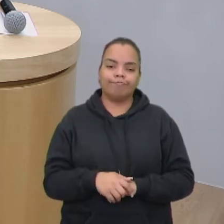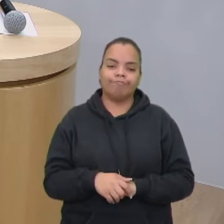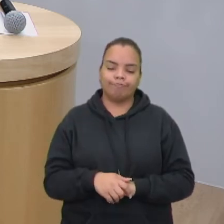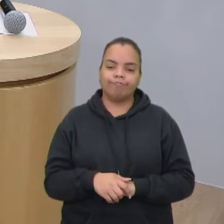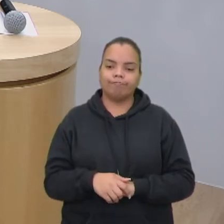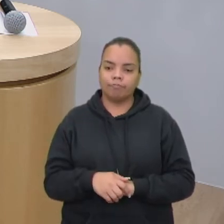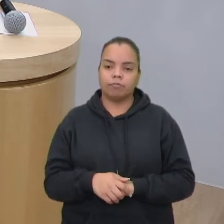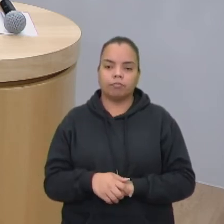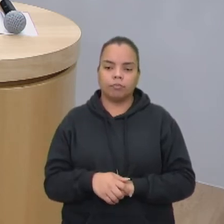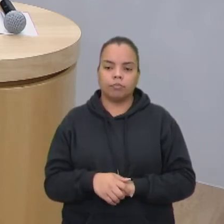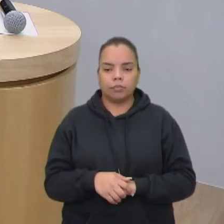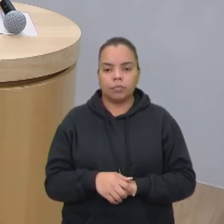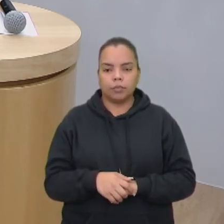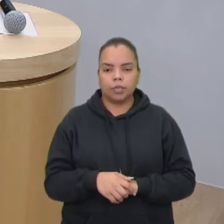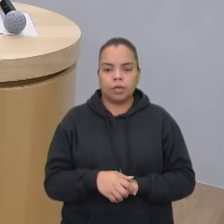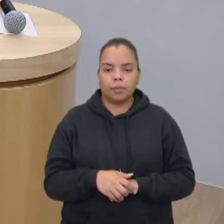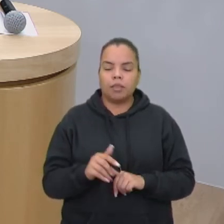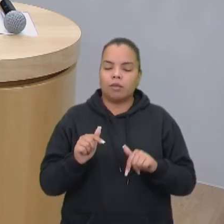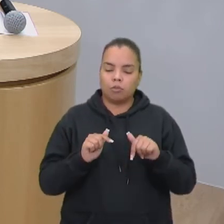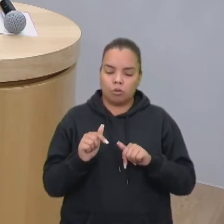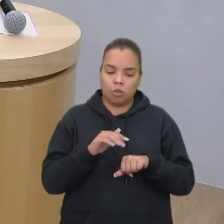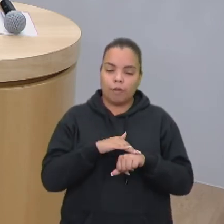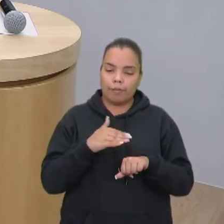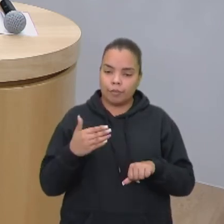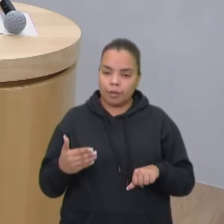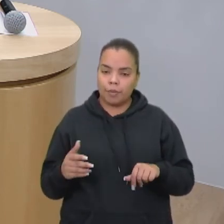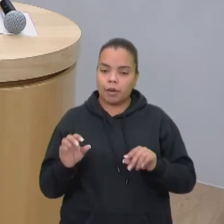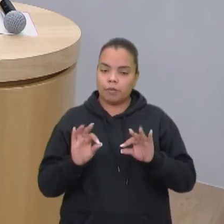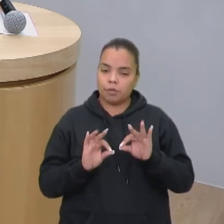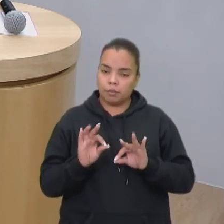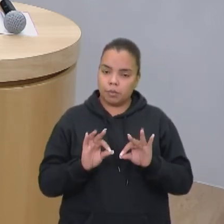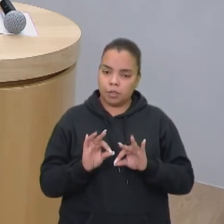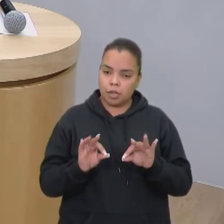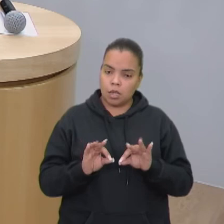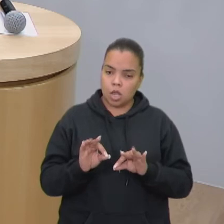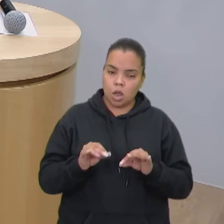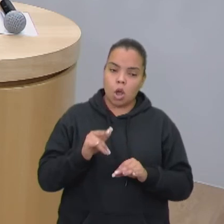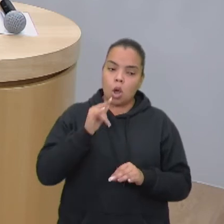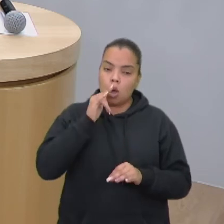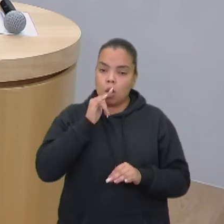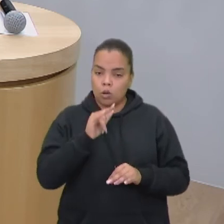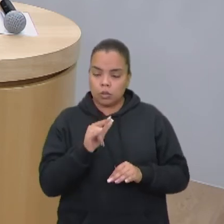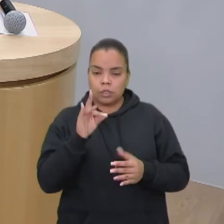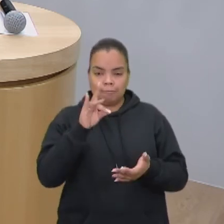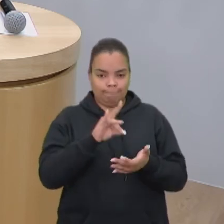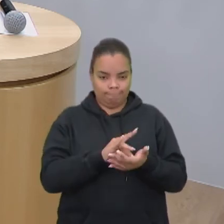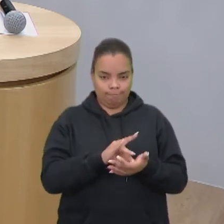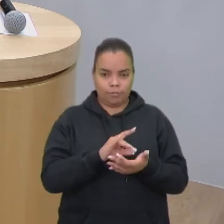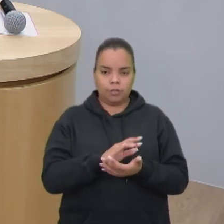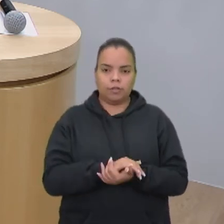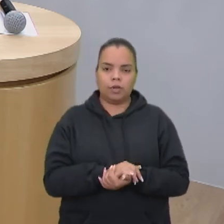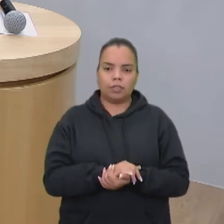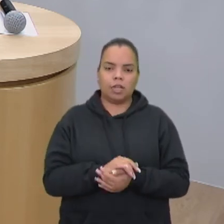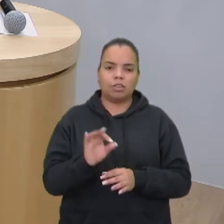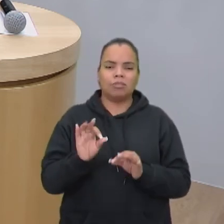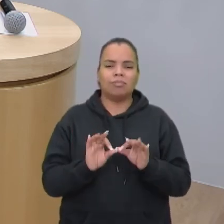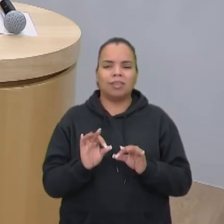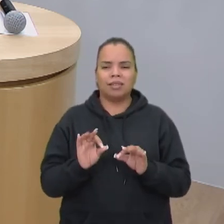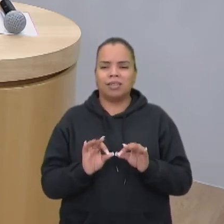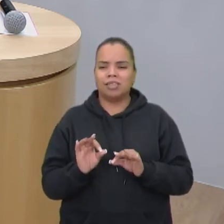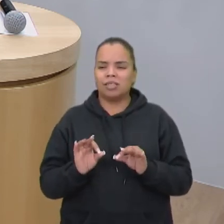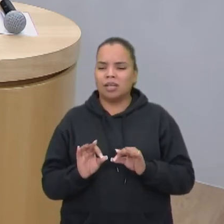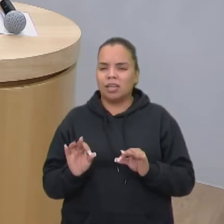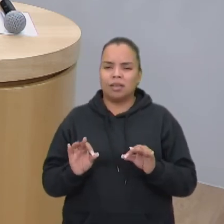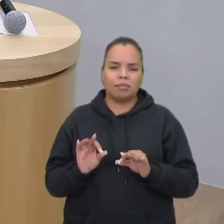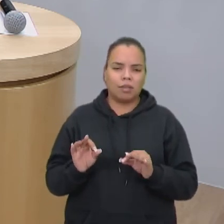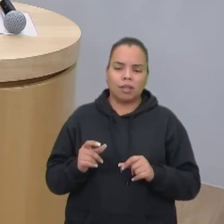poder todo esse trabalho que você está planejando ser eficaz, né? Você planejei um texto legal... Dá vontade de ver, né? Tem